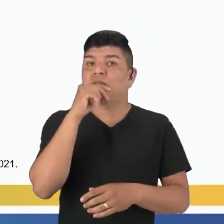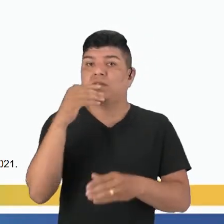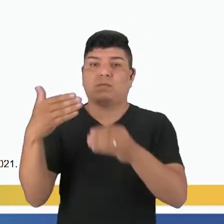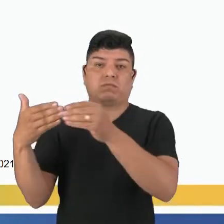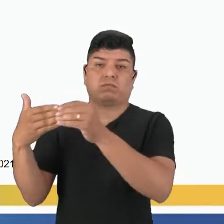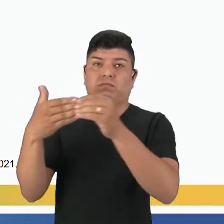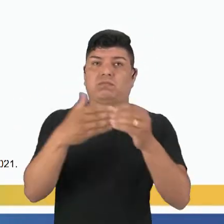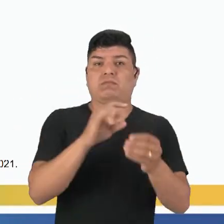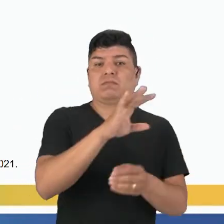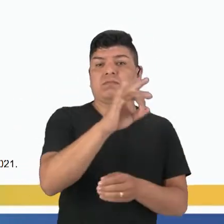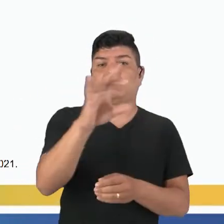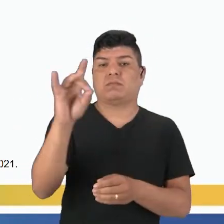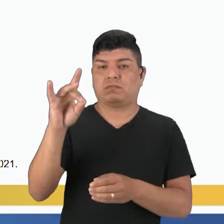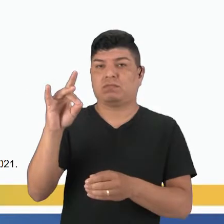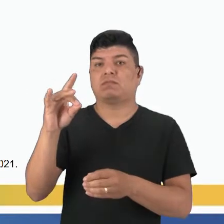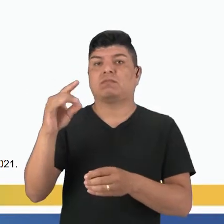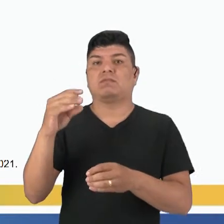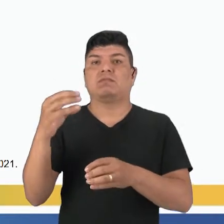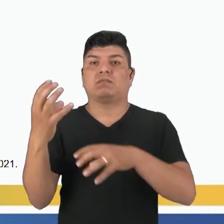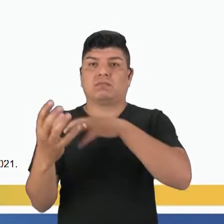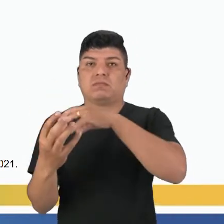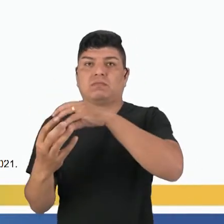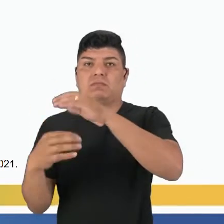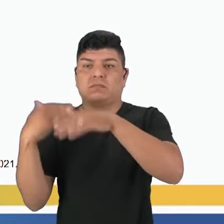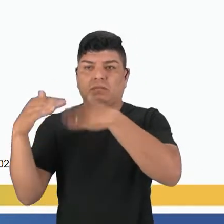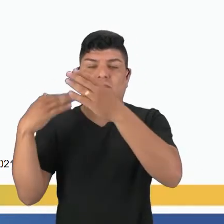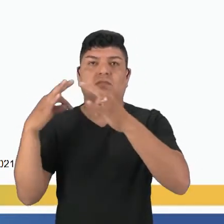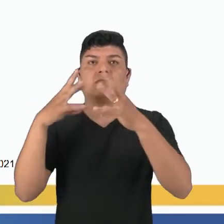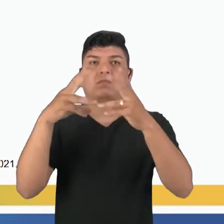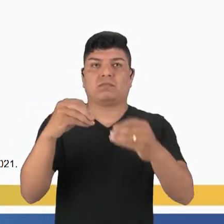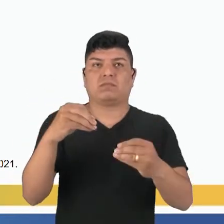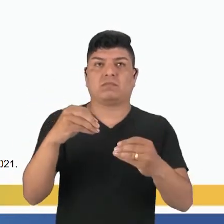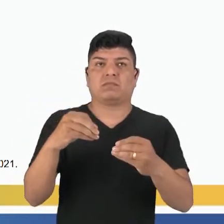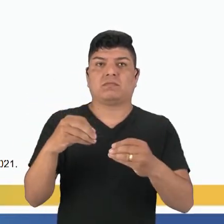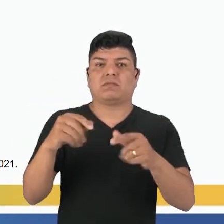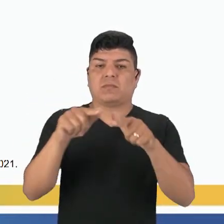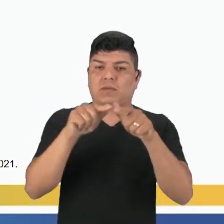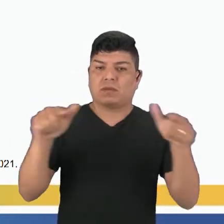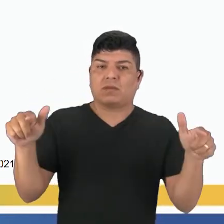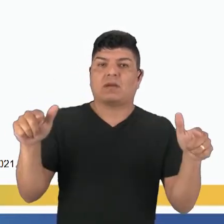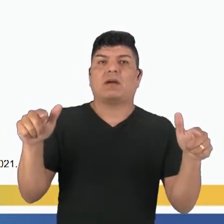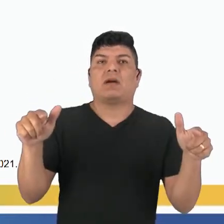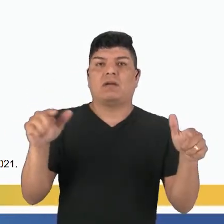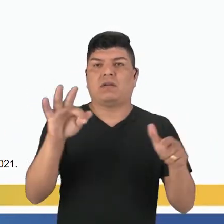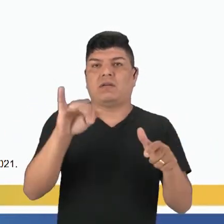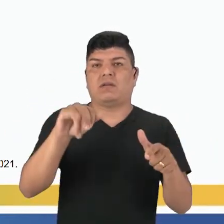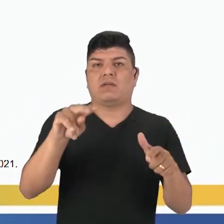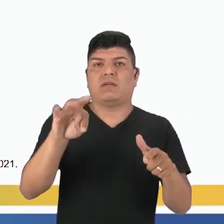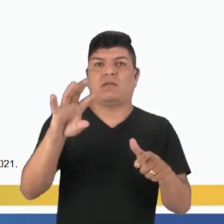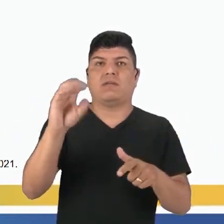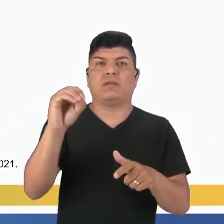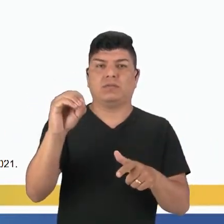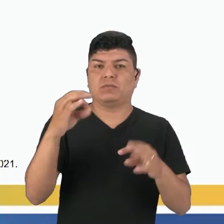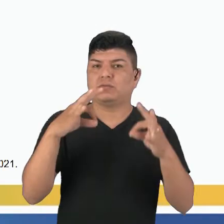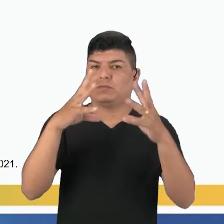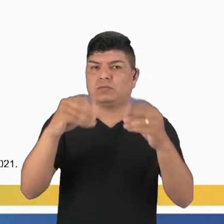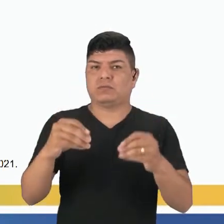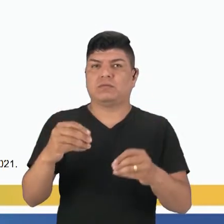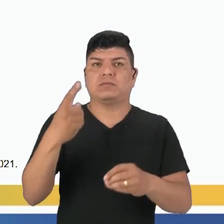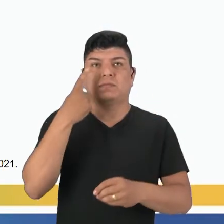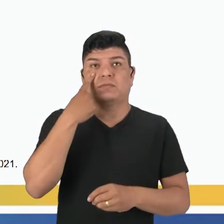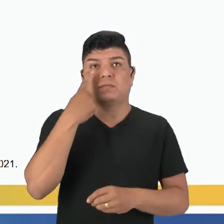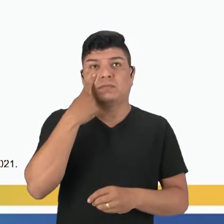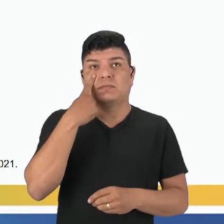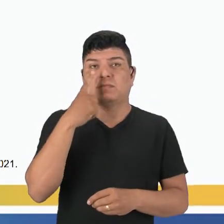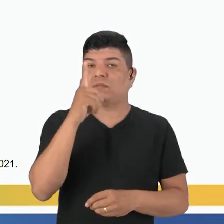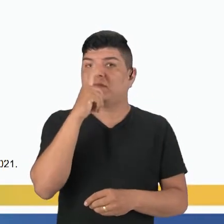água de cada etapa do processo. A gente acabou de ver a filtragem, então a água filtrada está saindo por aqui. Com tudo que a gente viu,